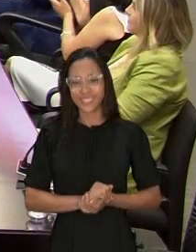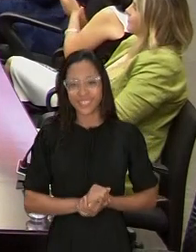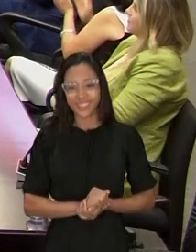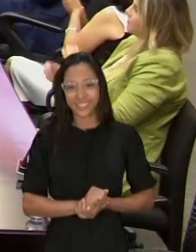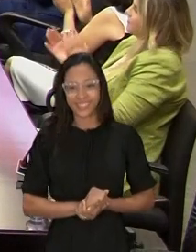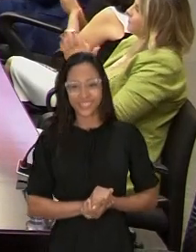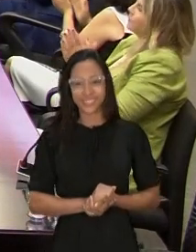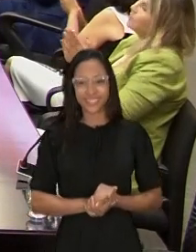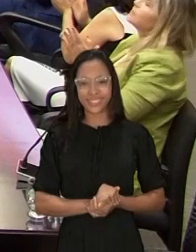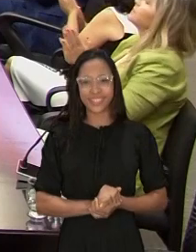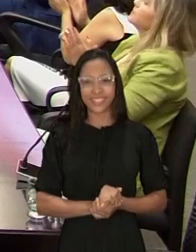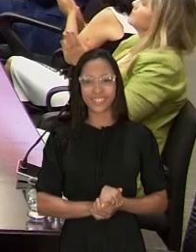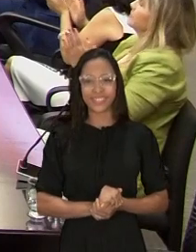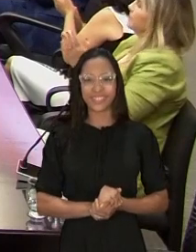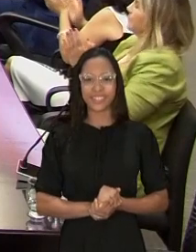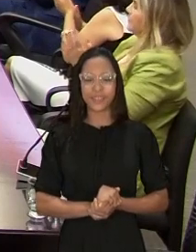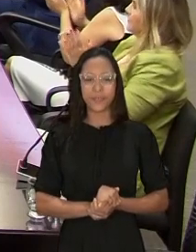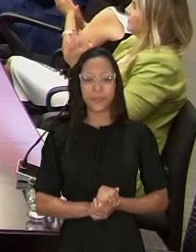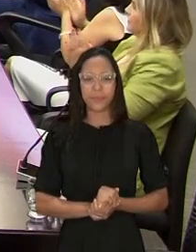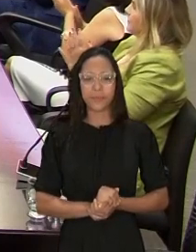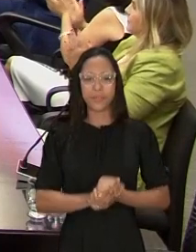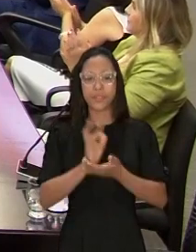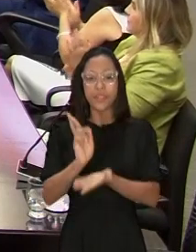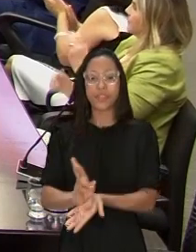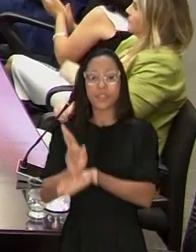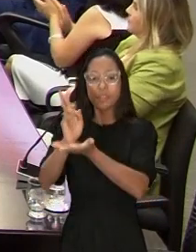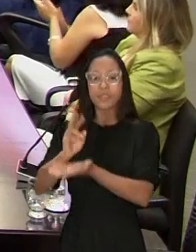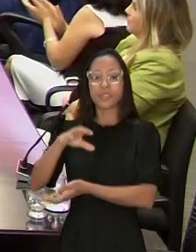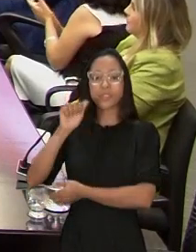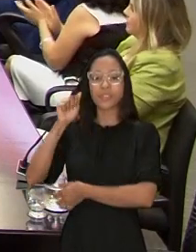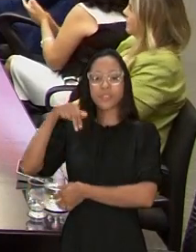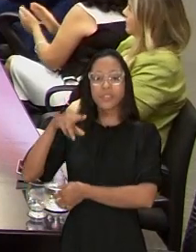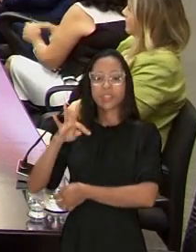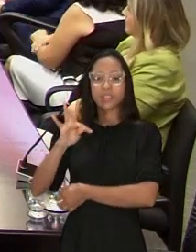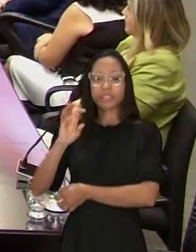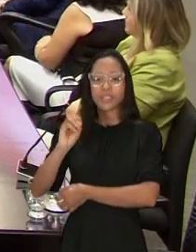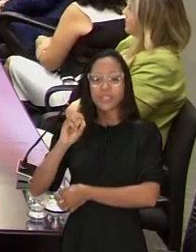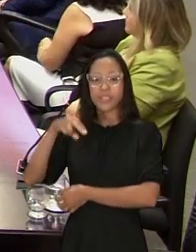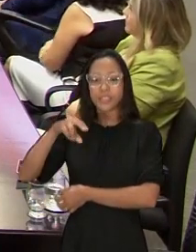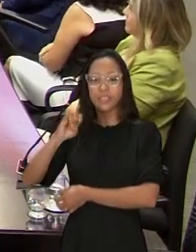Esse ato sendo representado por Antônio Carlos Carvalho de Souza.